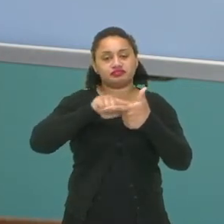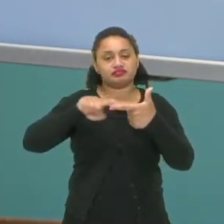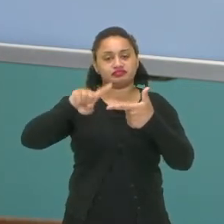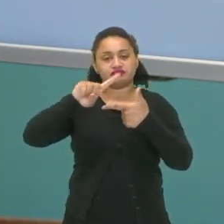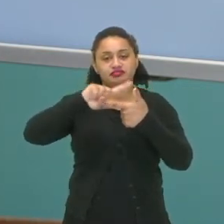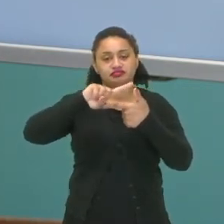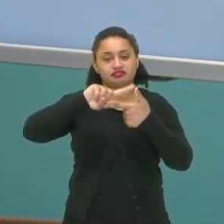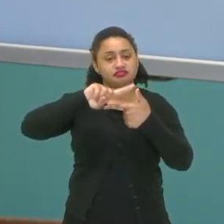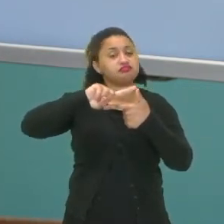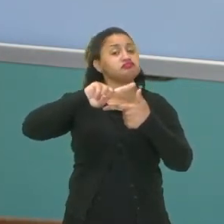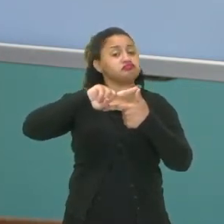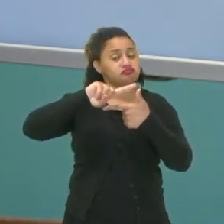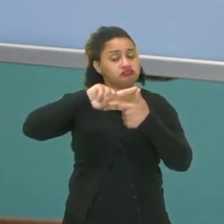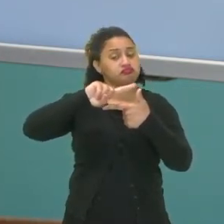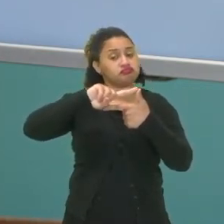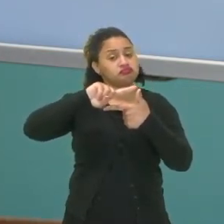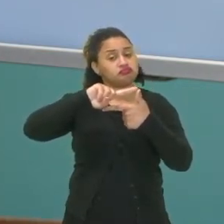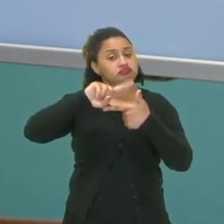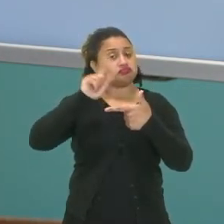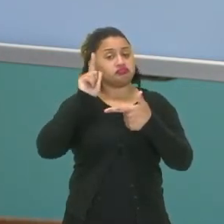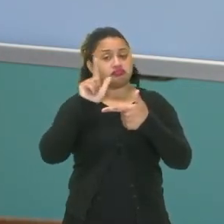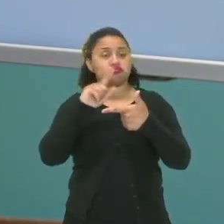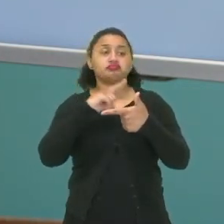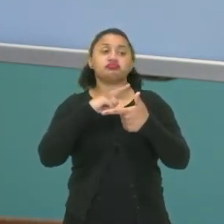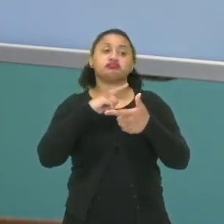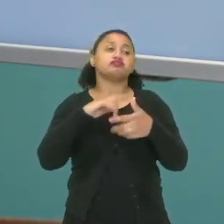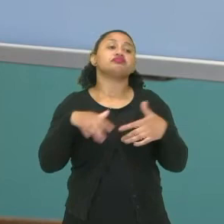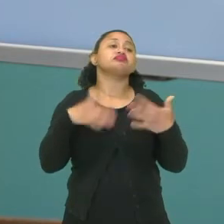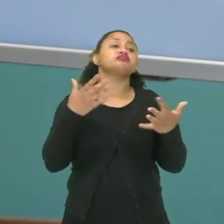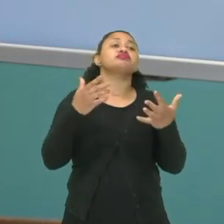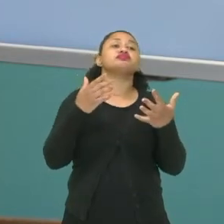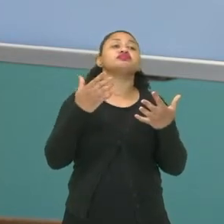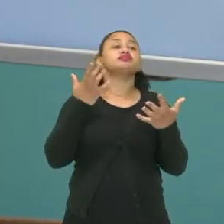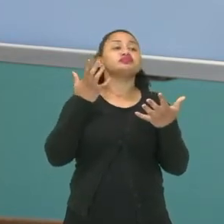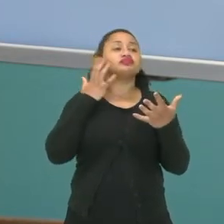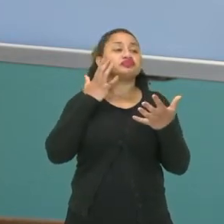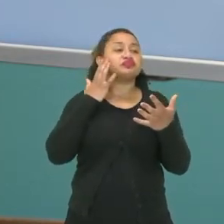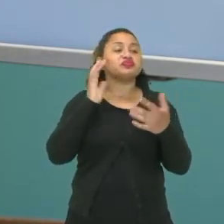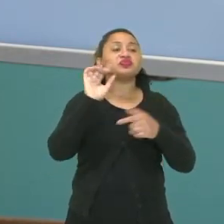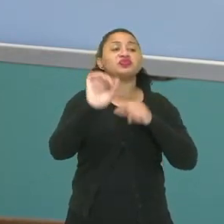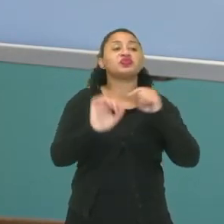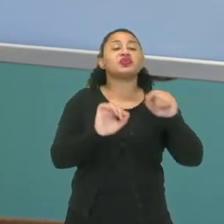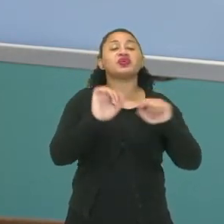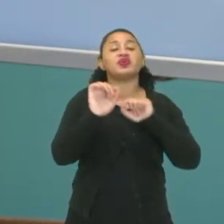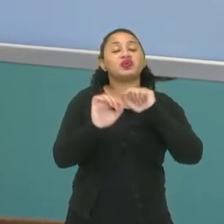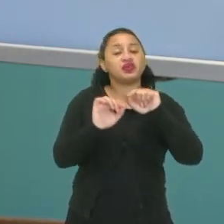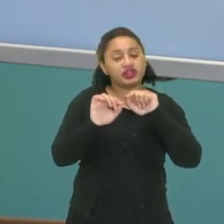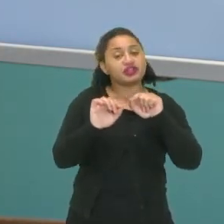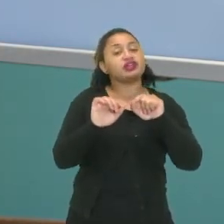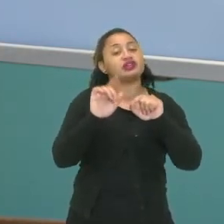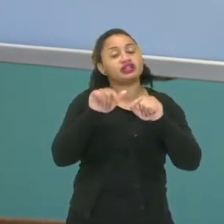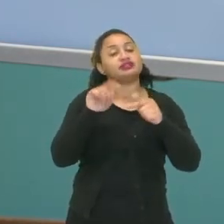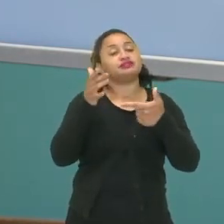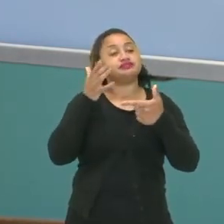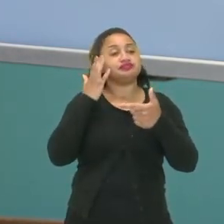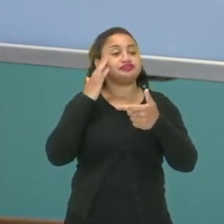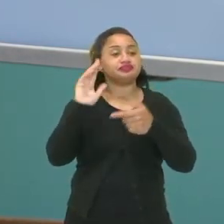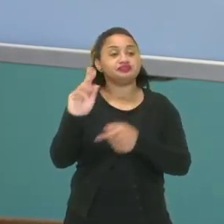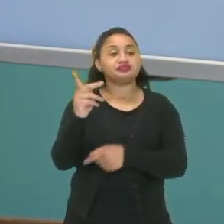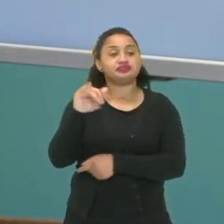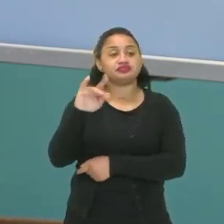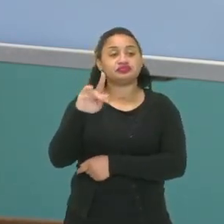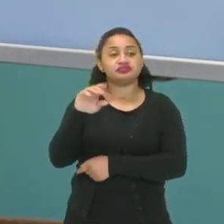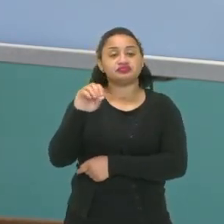retângulo, né, que tem um ângulo reto aqui. Então, o que nós estamos querendo saber? Exatamente a hipotenusa